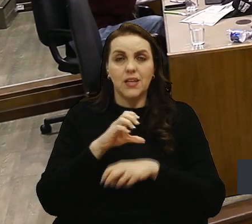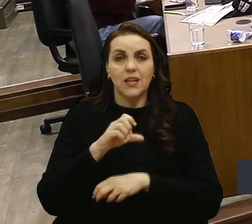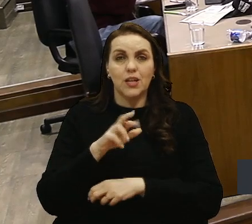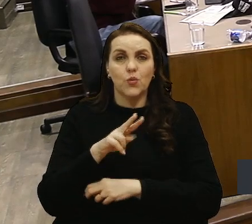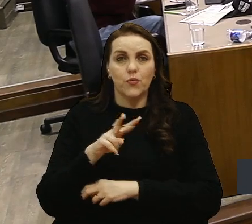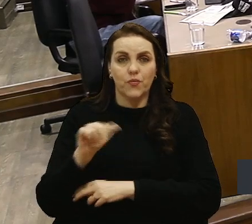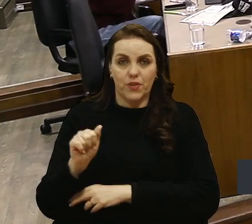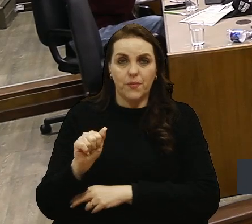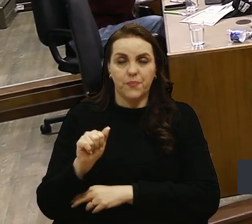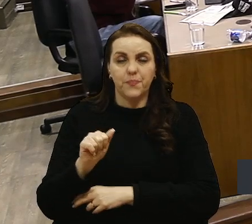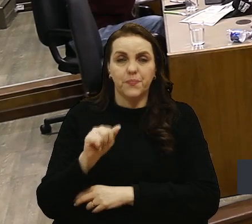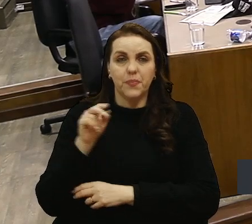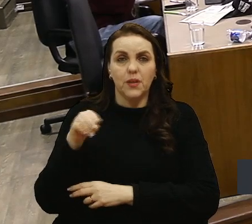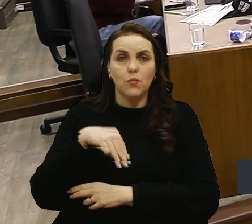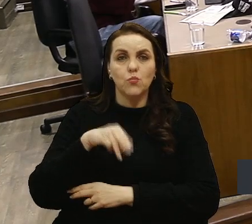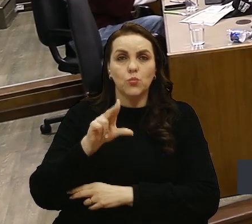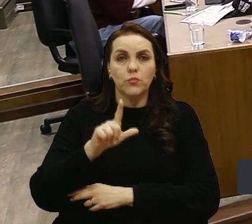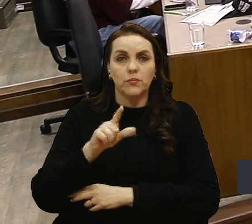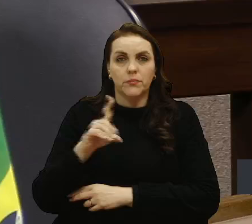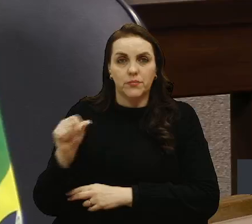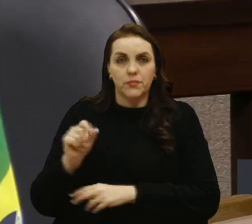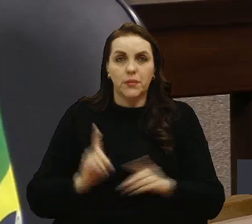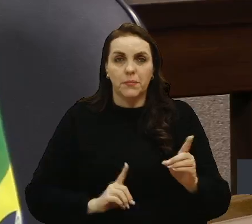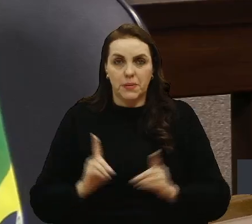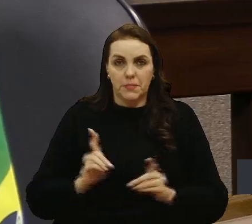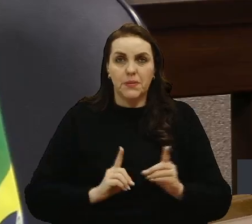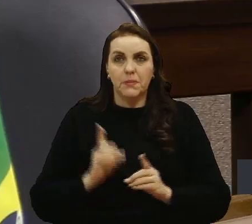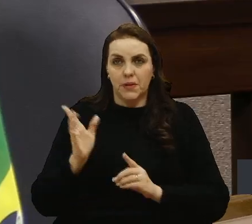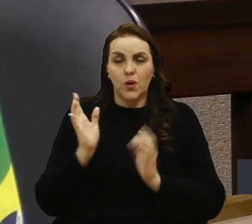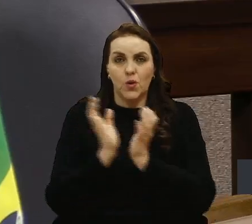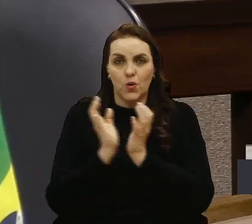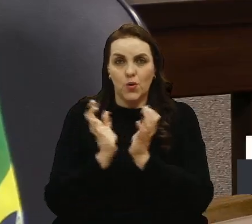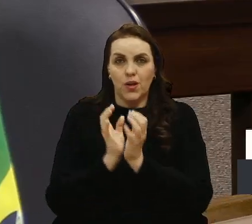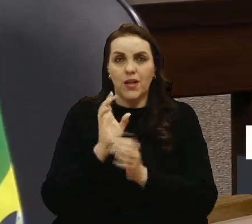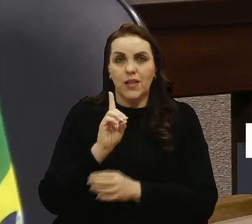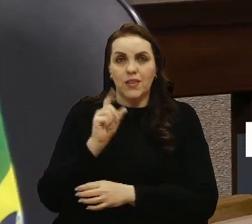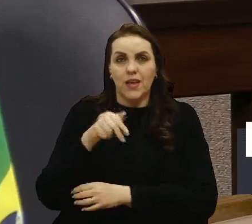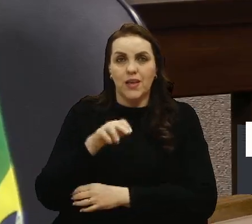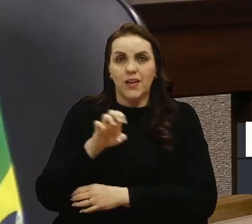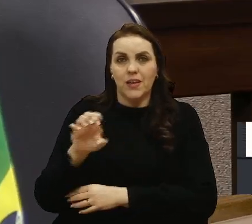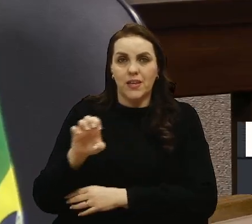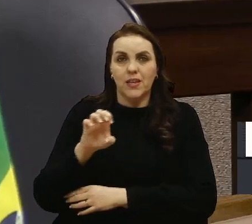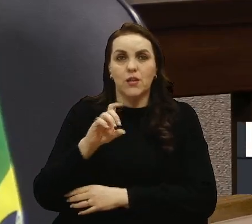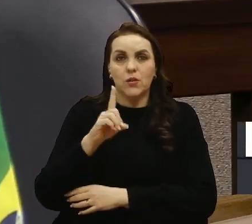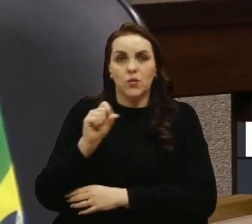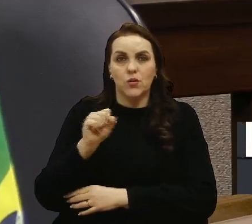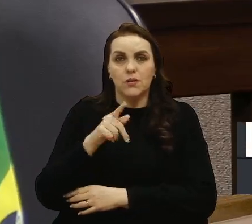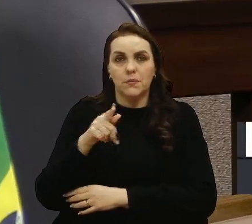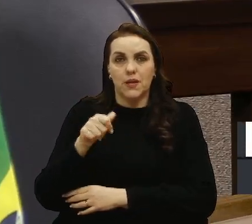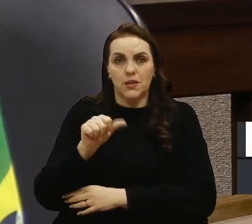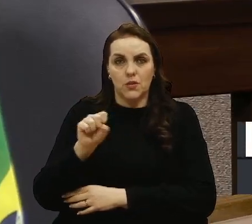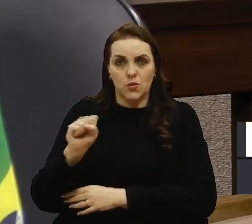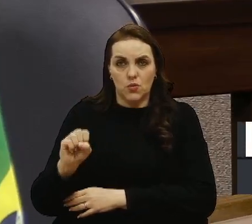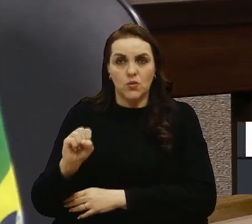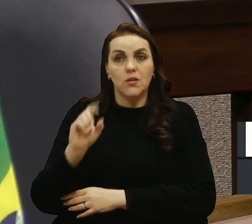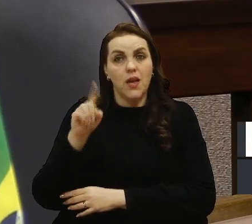Mulada. A minha prima, colega Daiane do Espaço, ela está fazendo um empreendimento lá, é